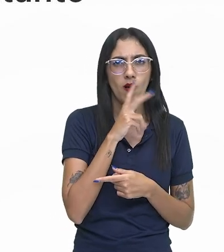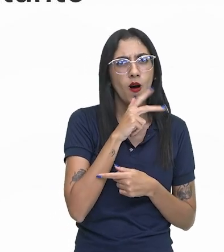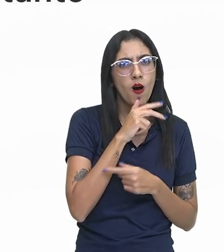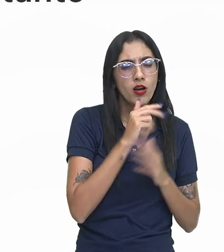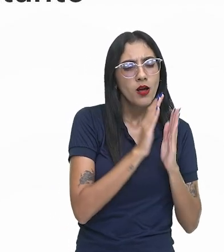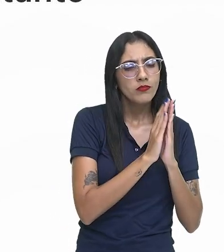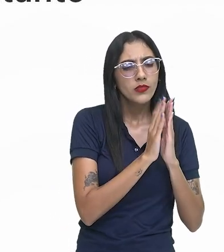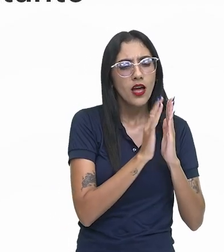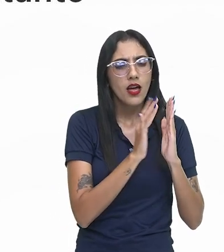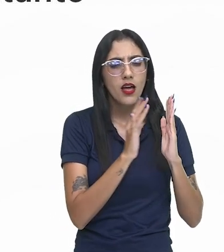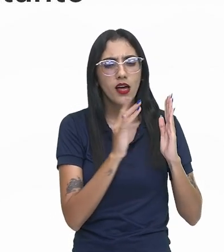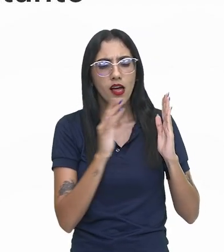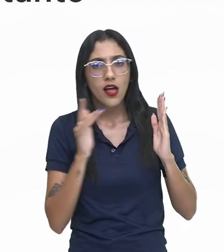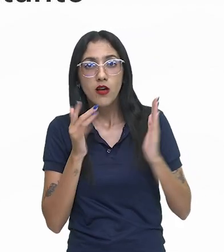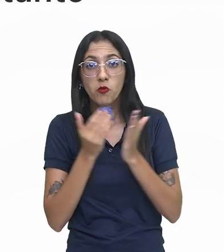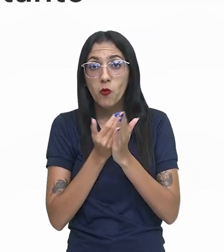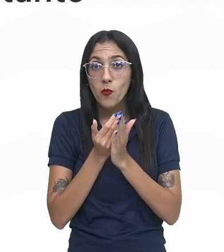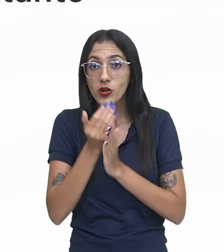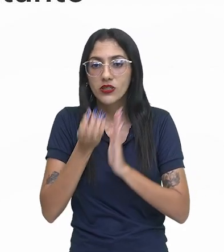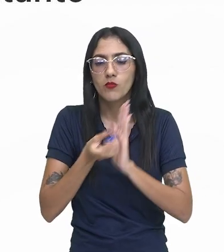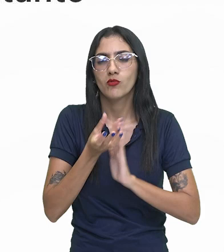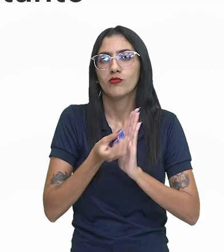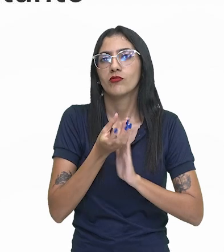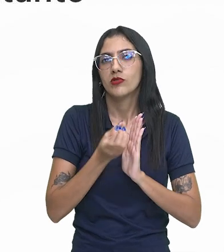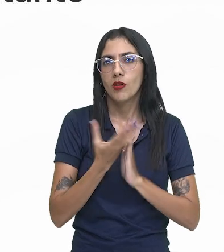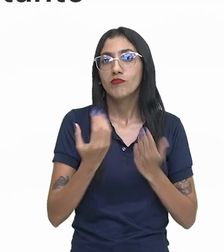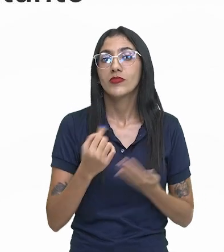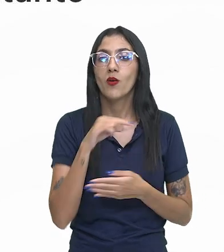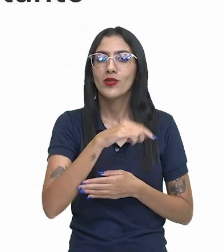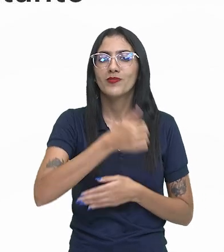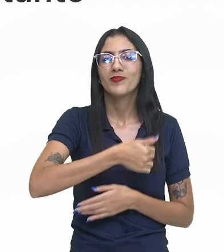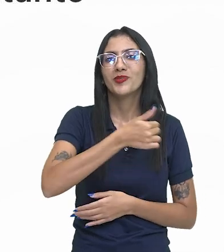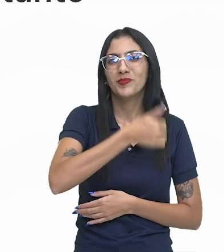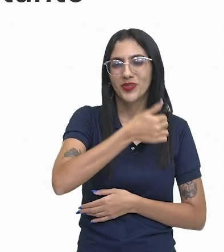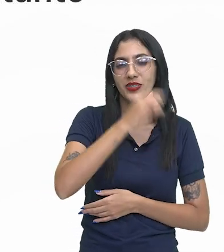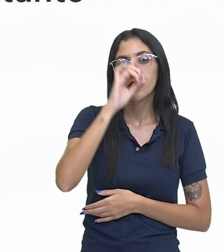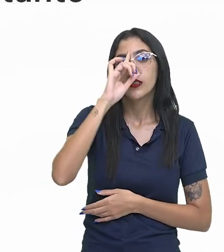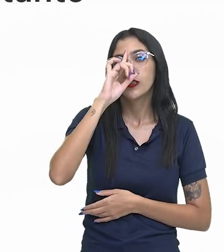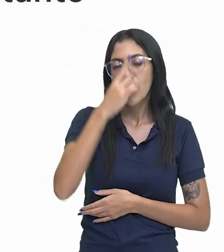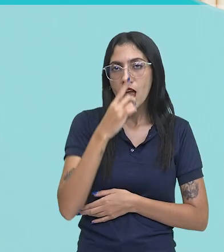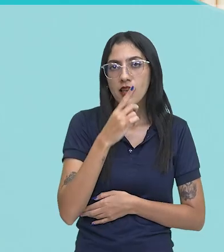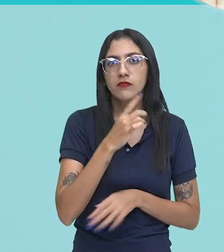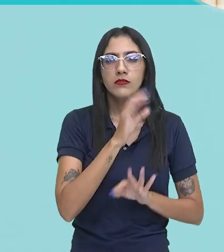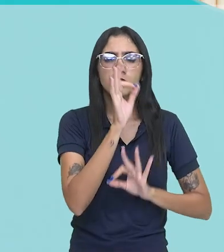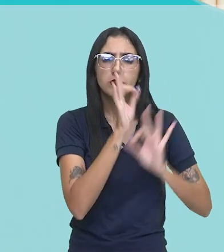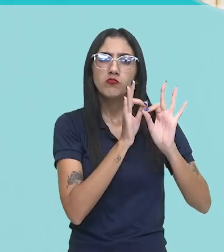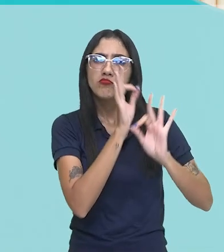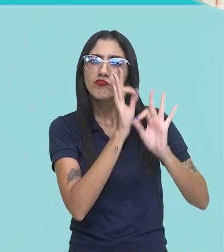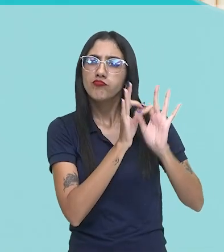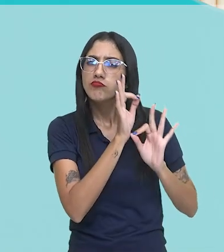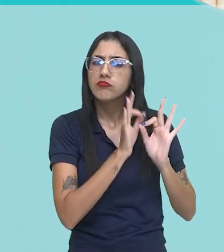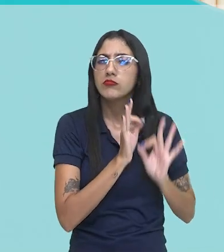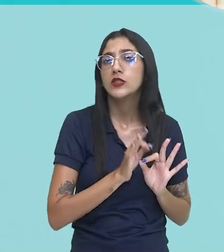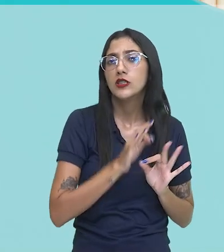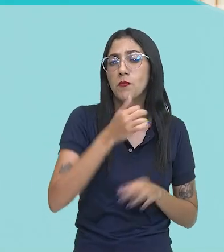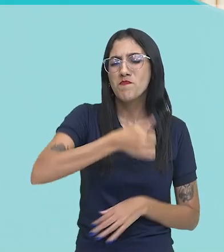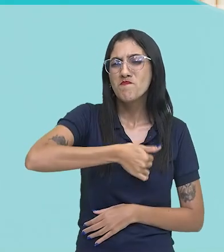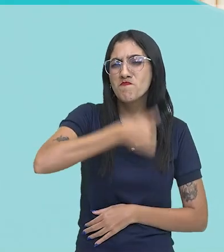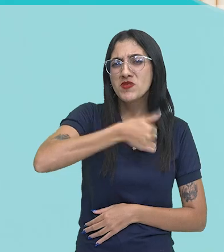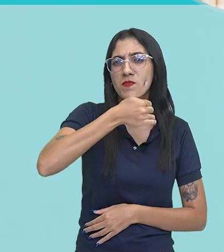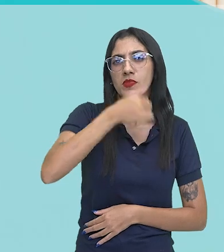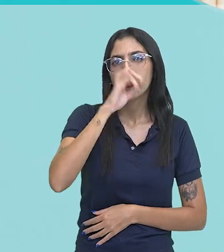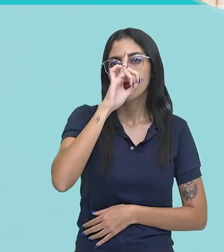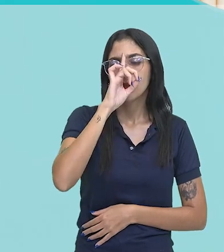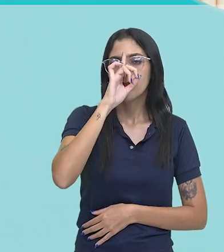até chegar a hora de produzir de fato. Então, a etapa da saturação, você está aprimorando aquilo que você quer